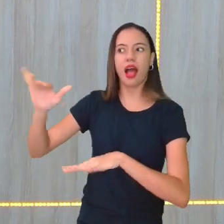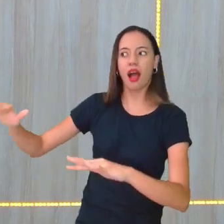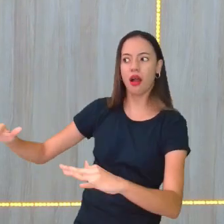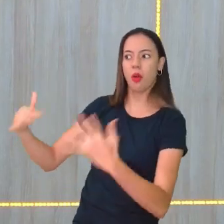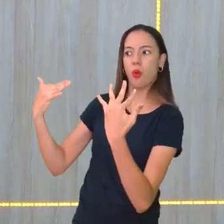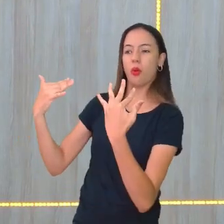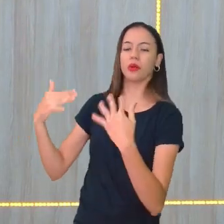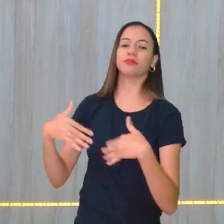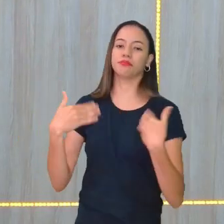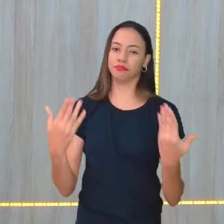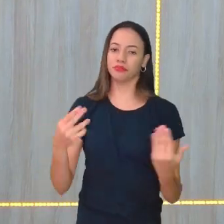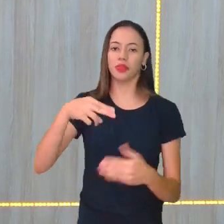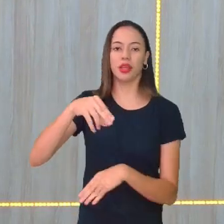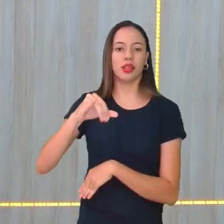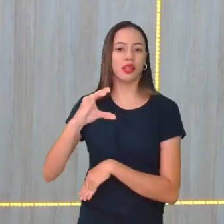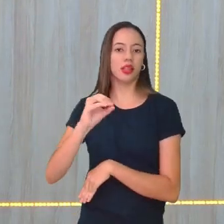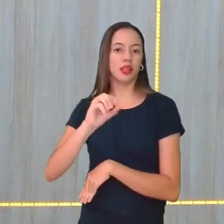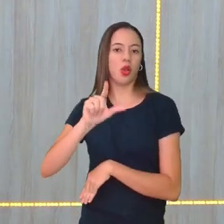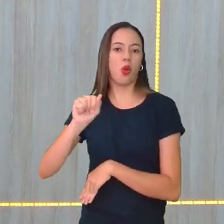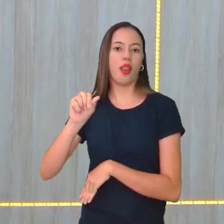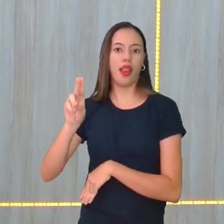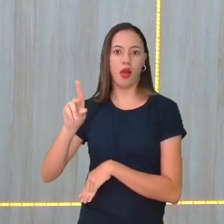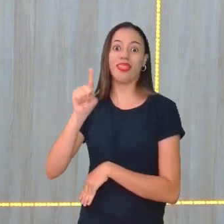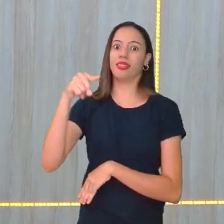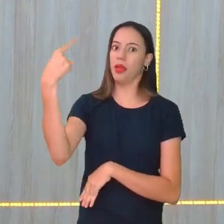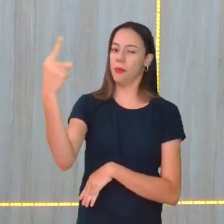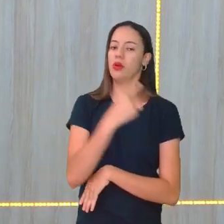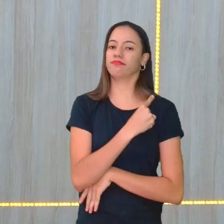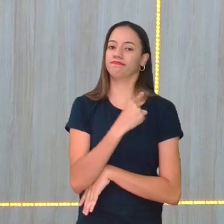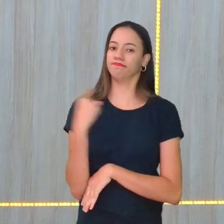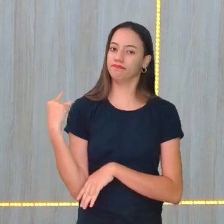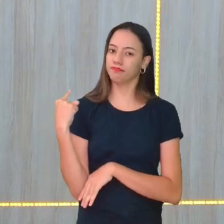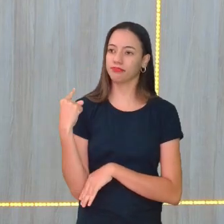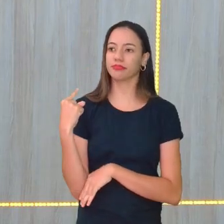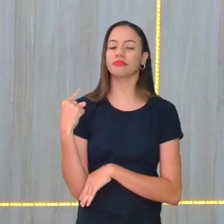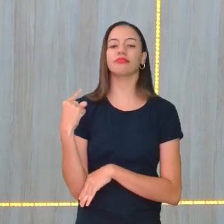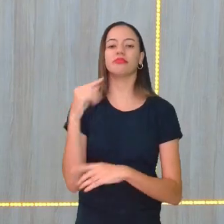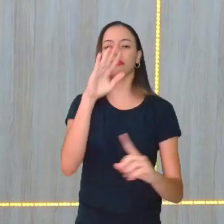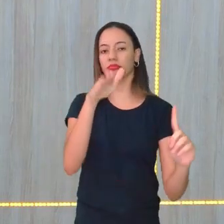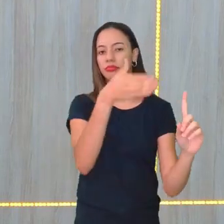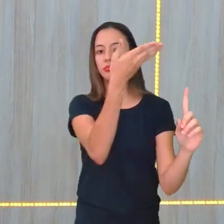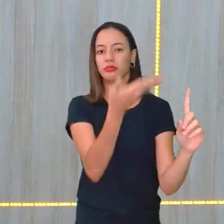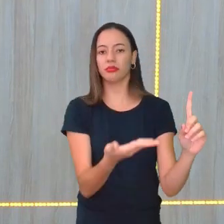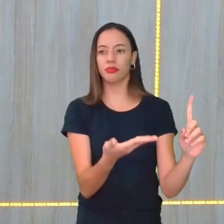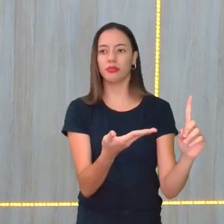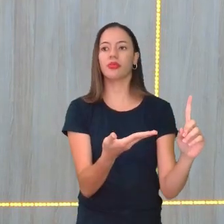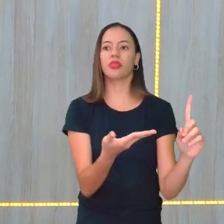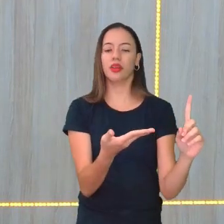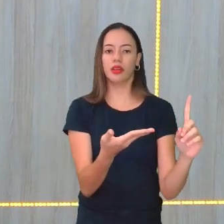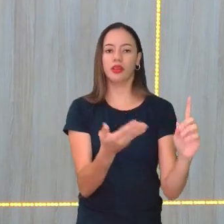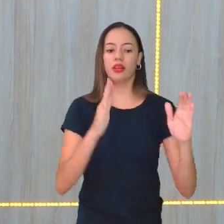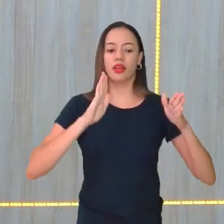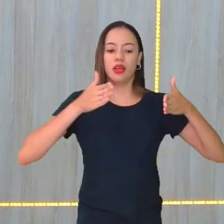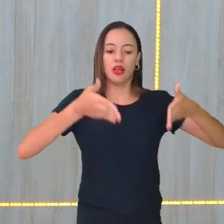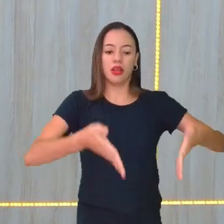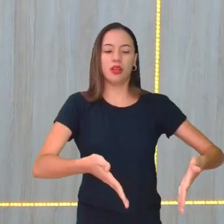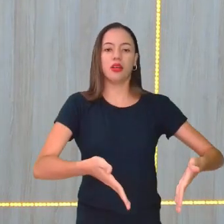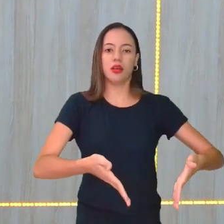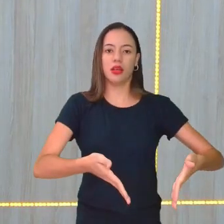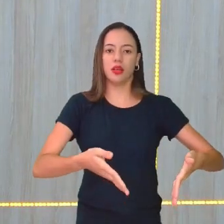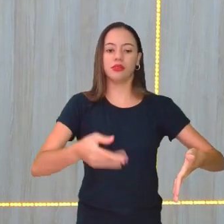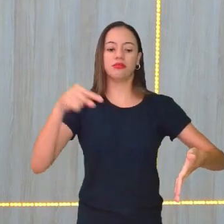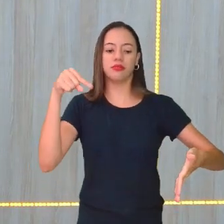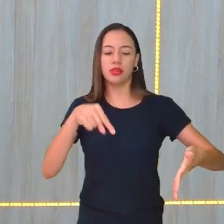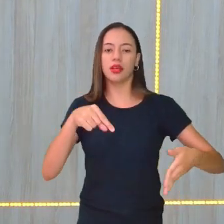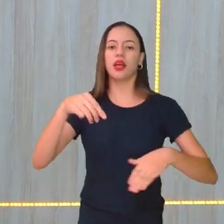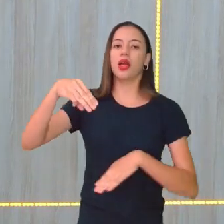E Nicolau, logo após a sua morte, né, ele foi homenageado aí, sendo enterrado em um